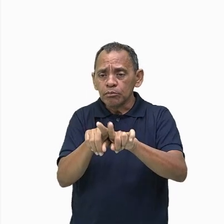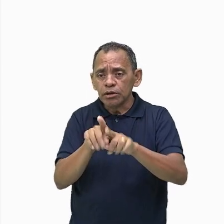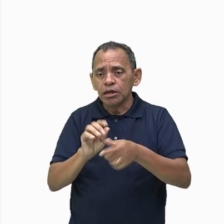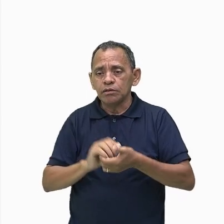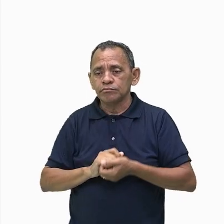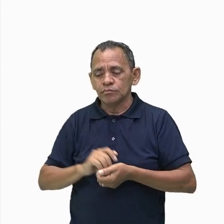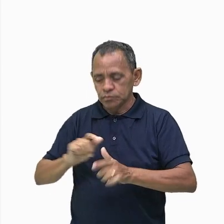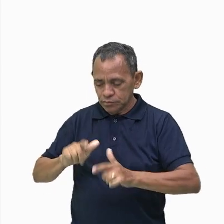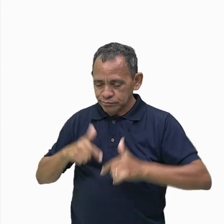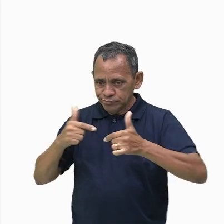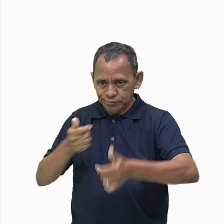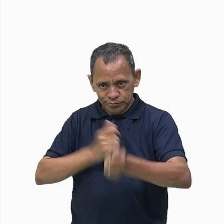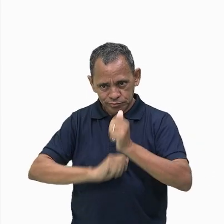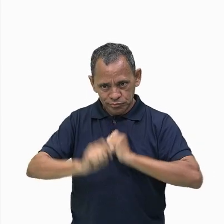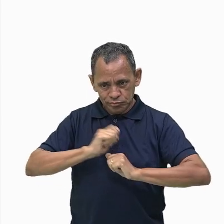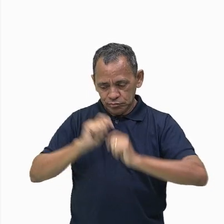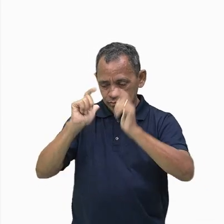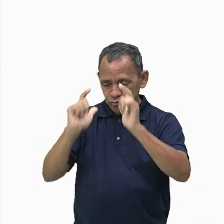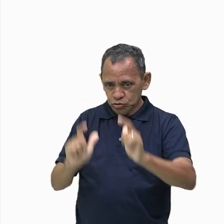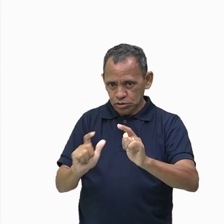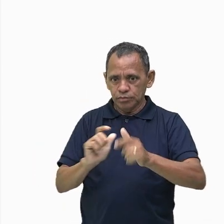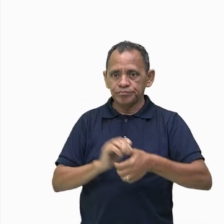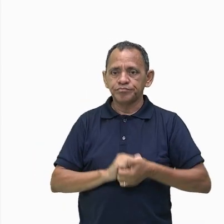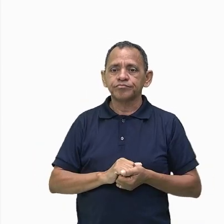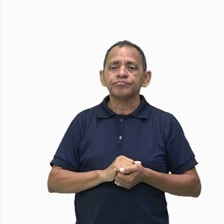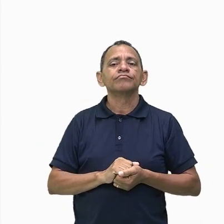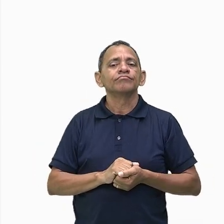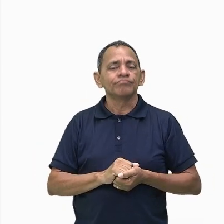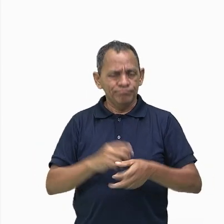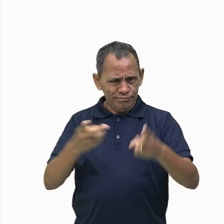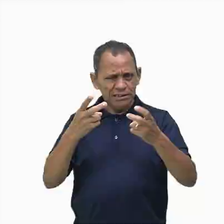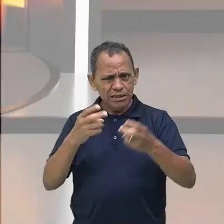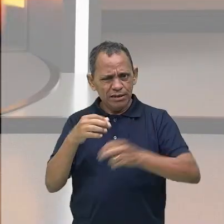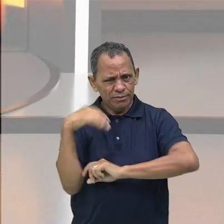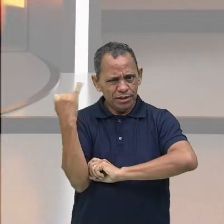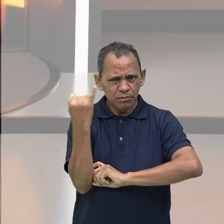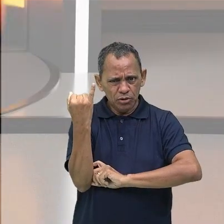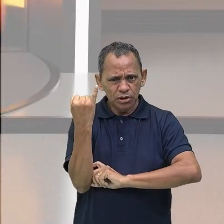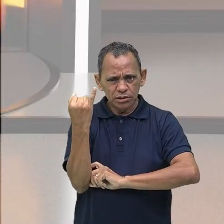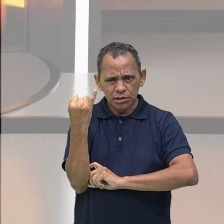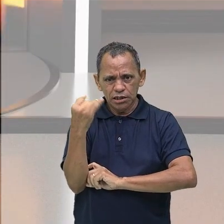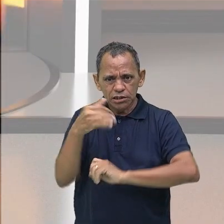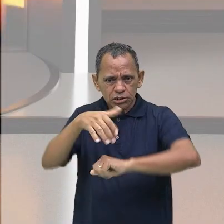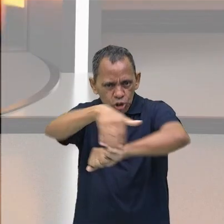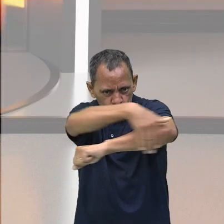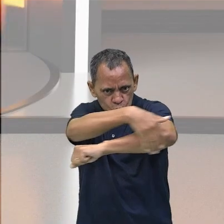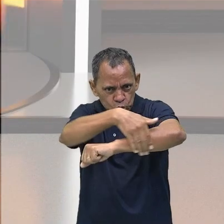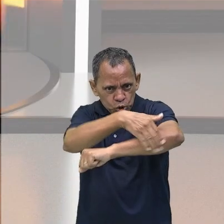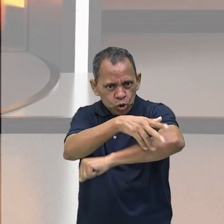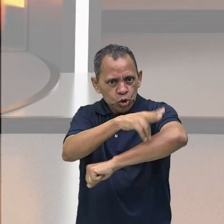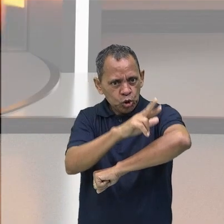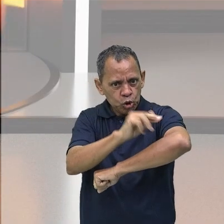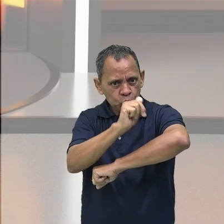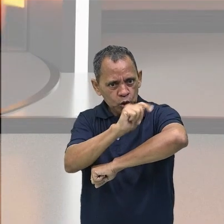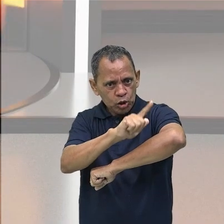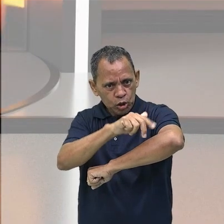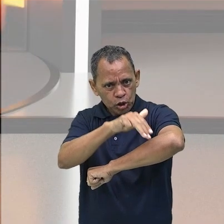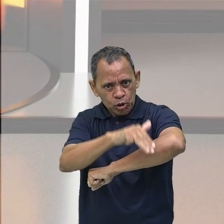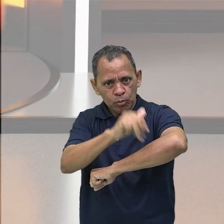econômicas locais. Então, realmente, a importância, né, dos ramais que acaba ligando